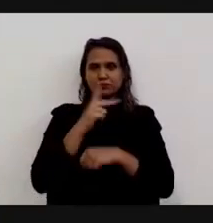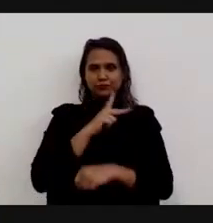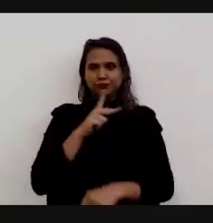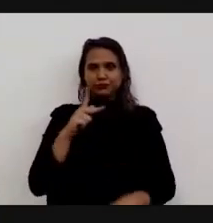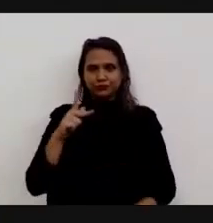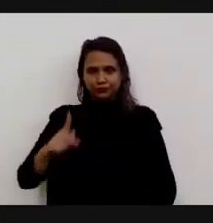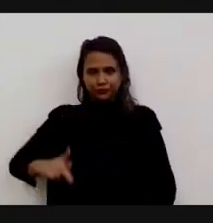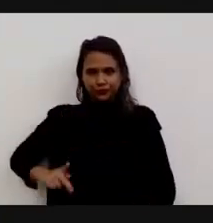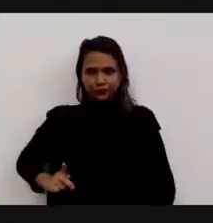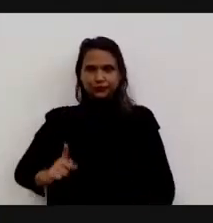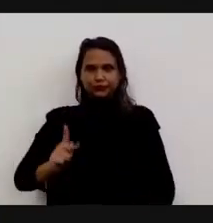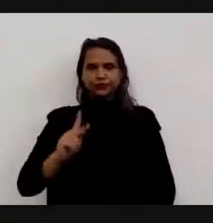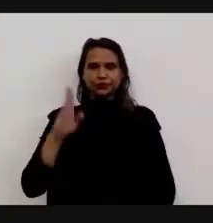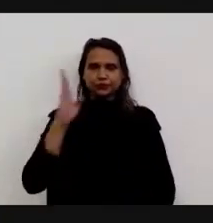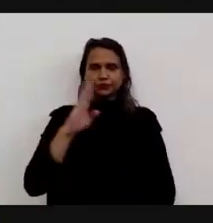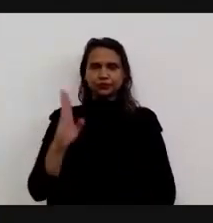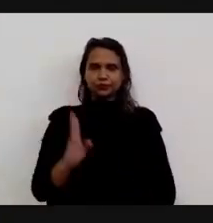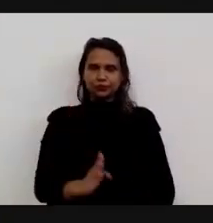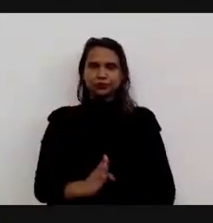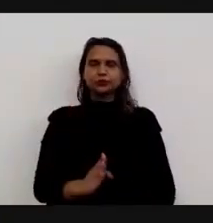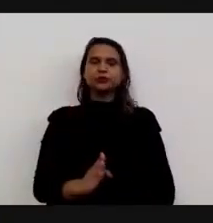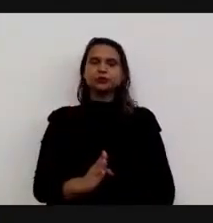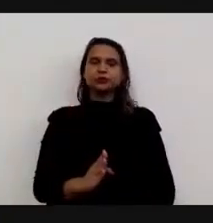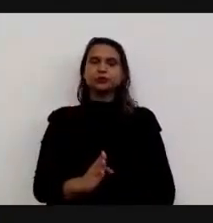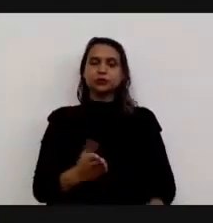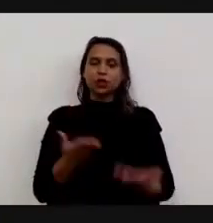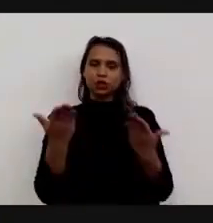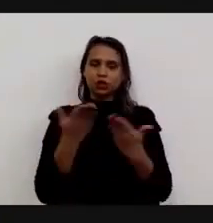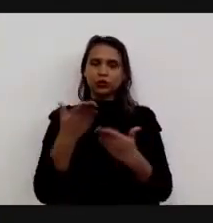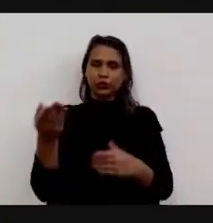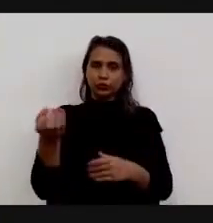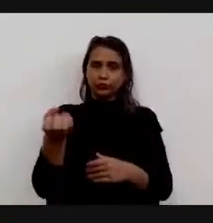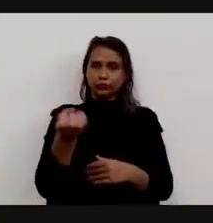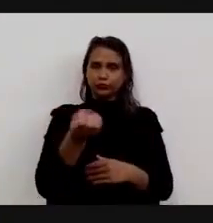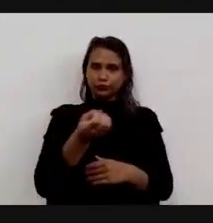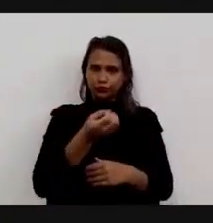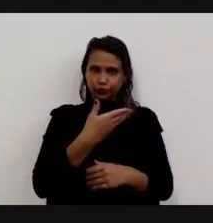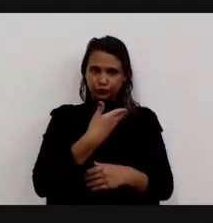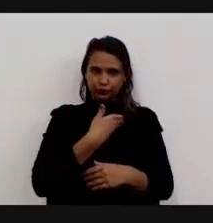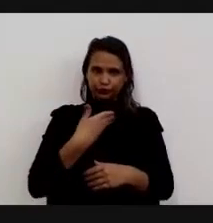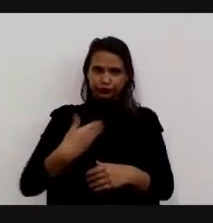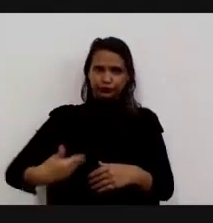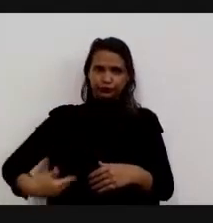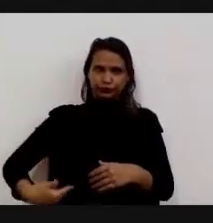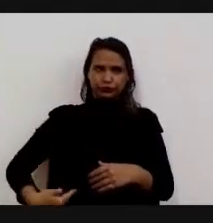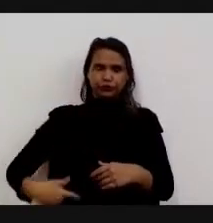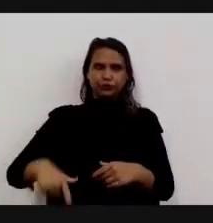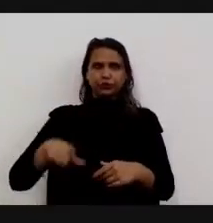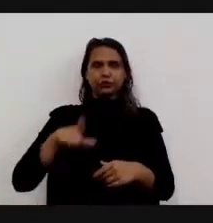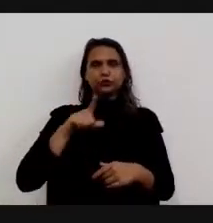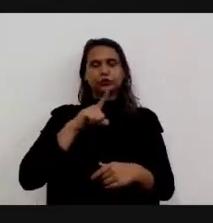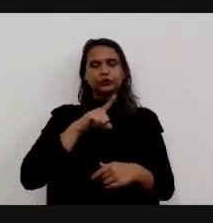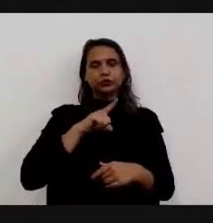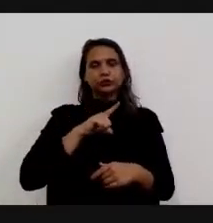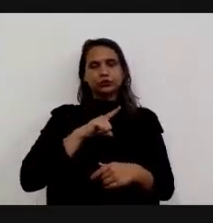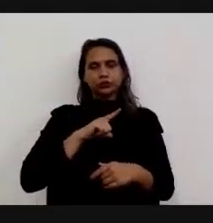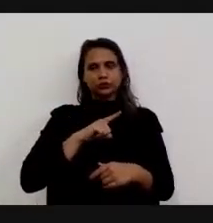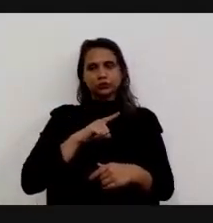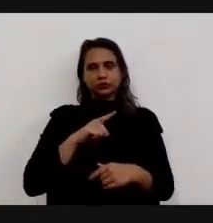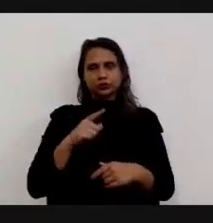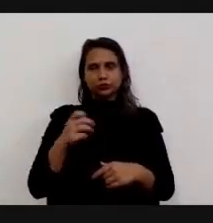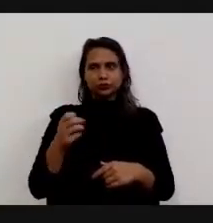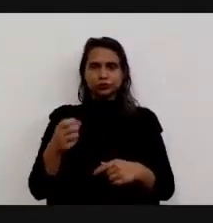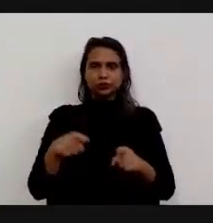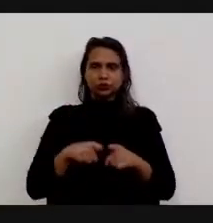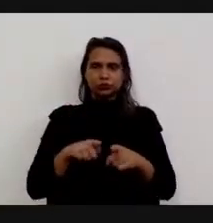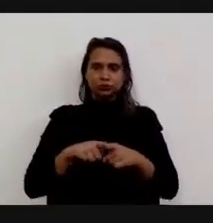GSI, e agora, nesse novo governo, vem a presidência dessa sala de situação para o Ministério